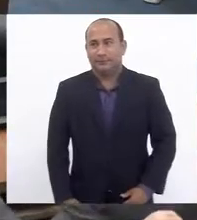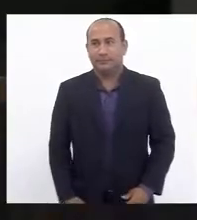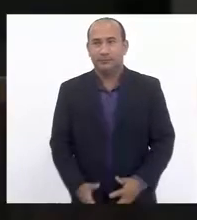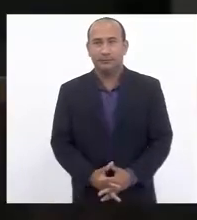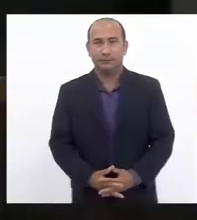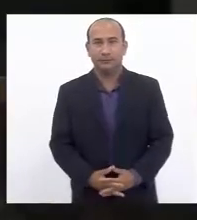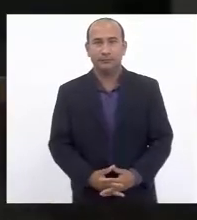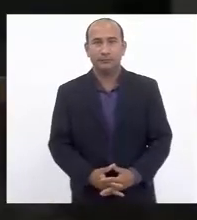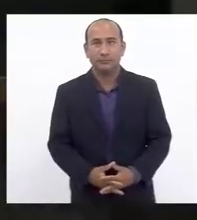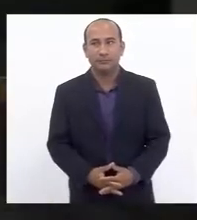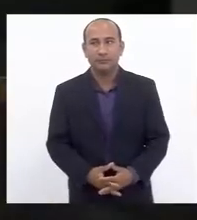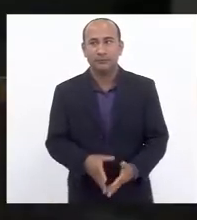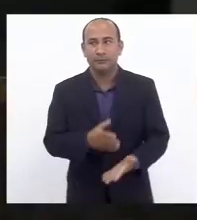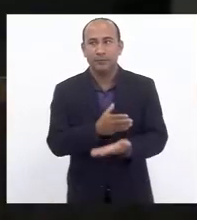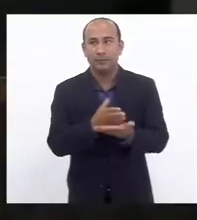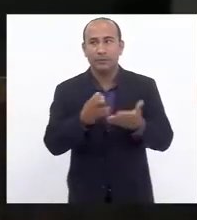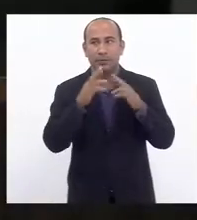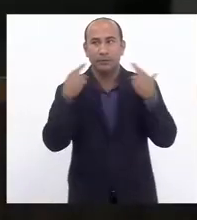Está reaberta a sessão.